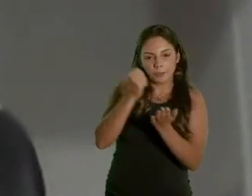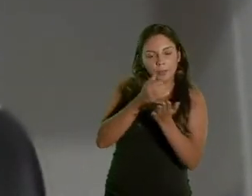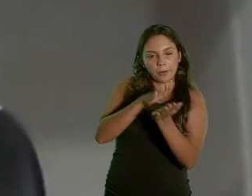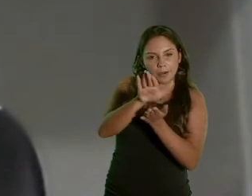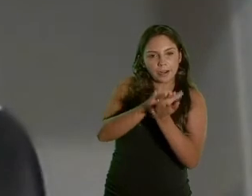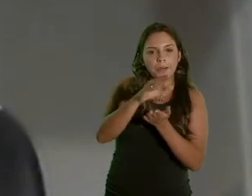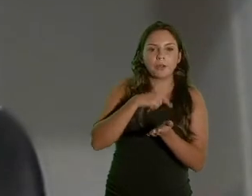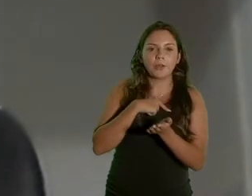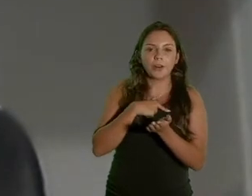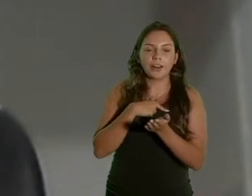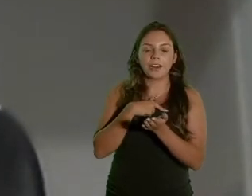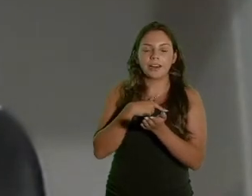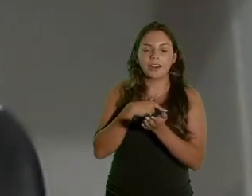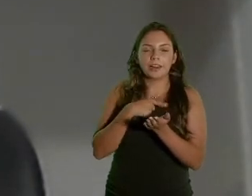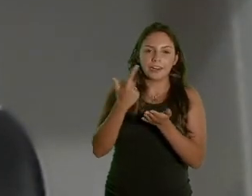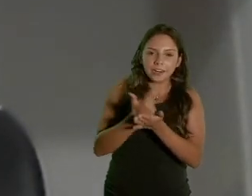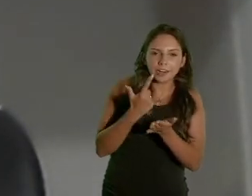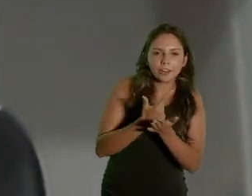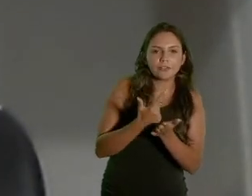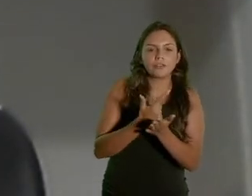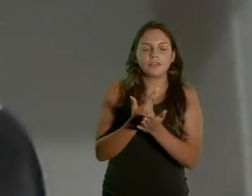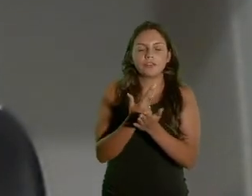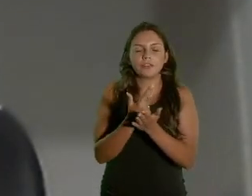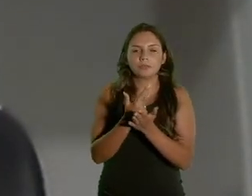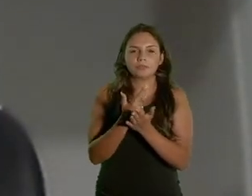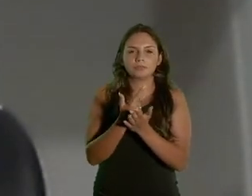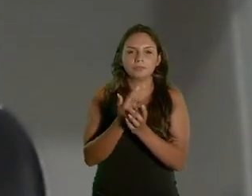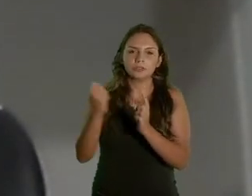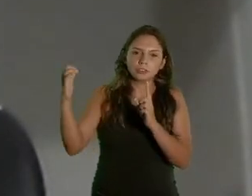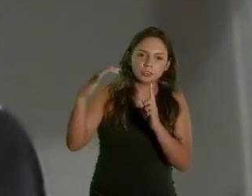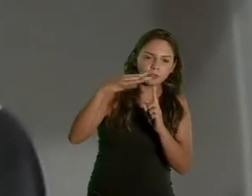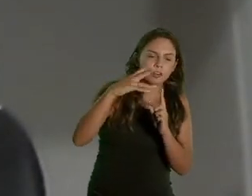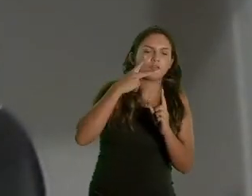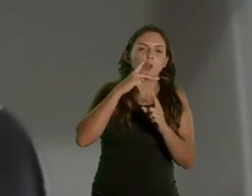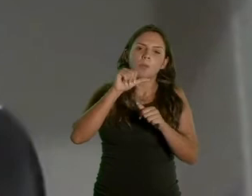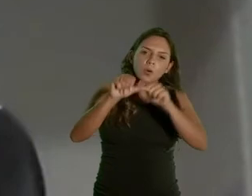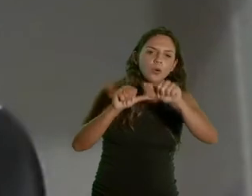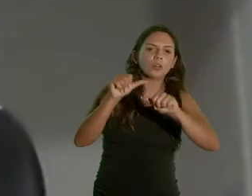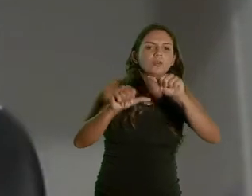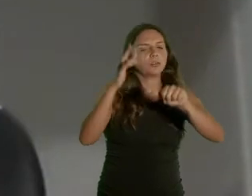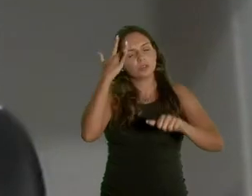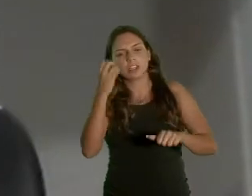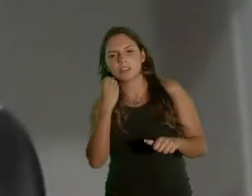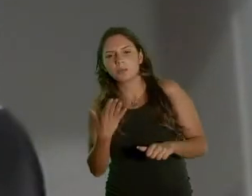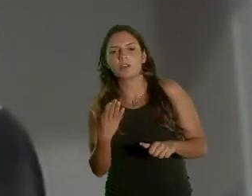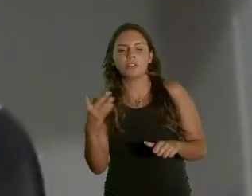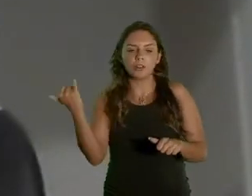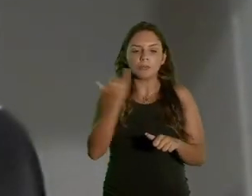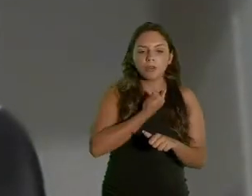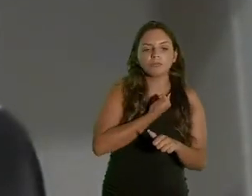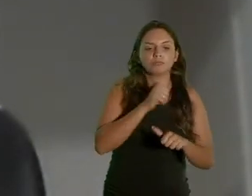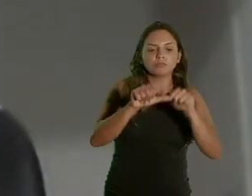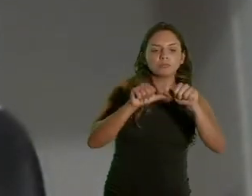suporte, que foi uma grande influência para dizer, muda isso aqui não sei se está tão bom. Ele, a